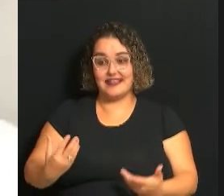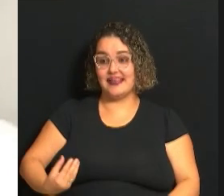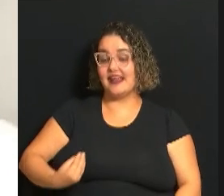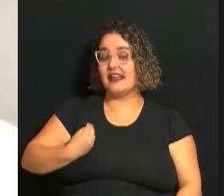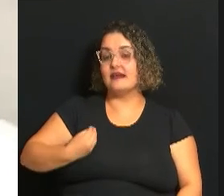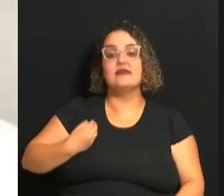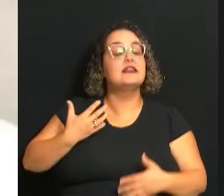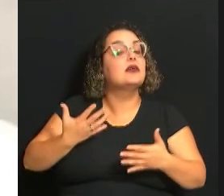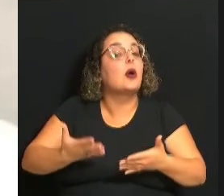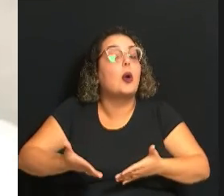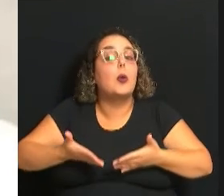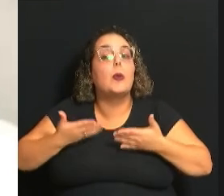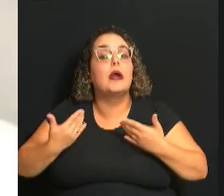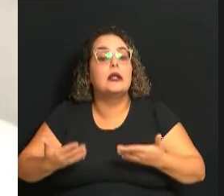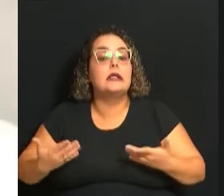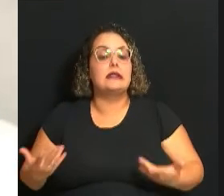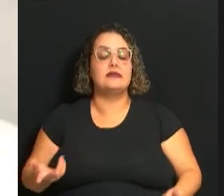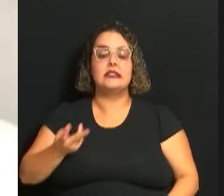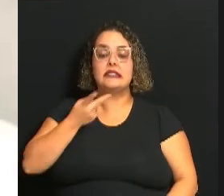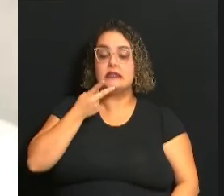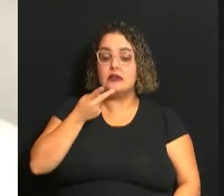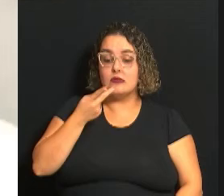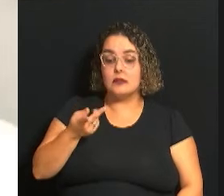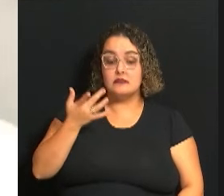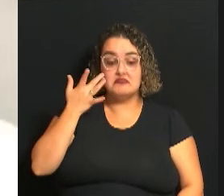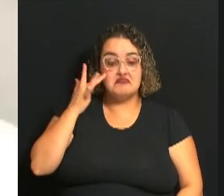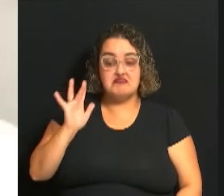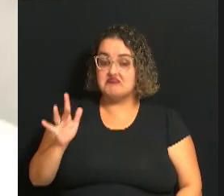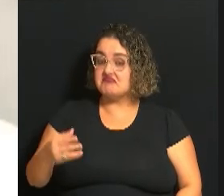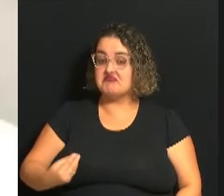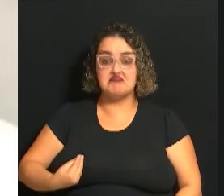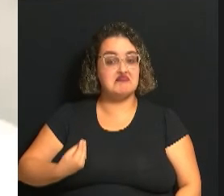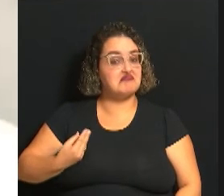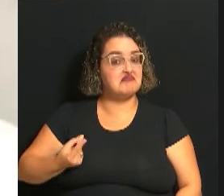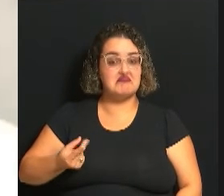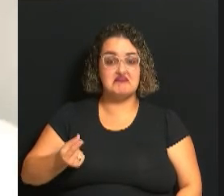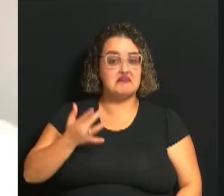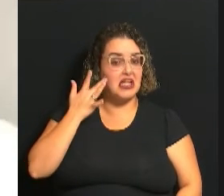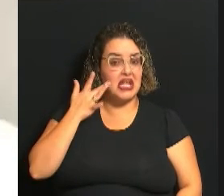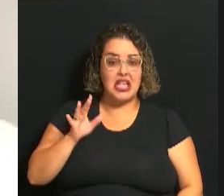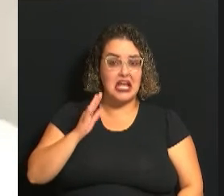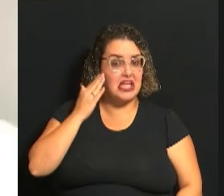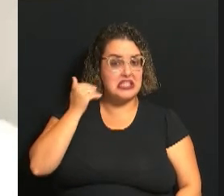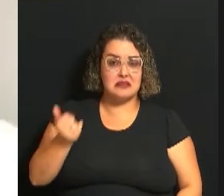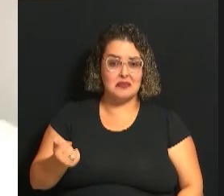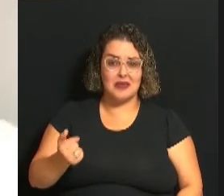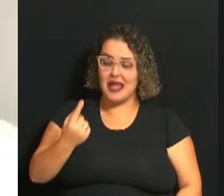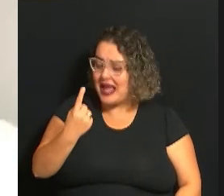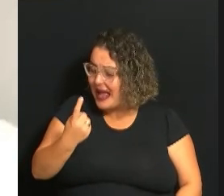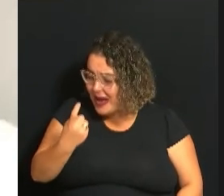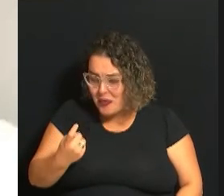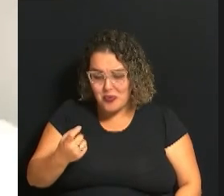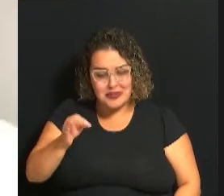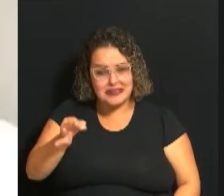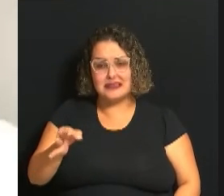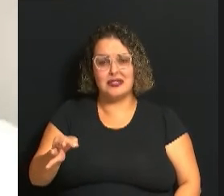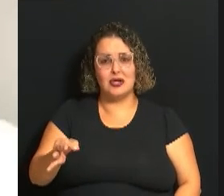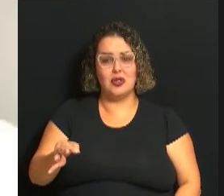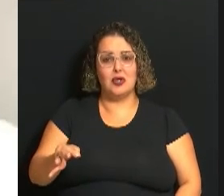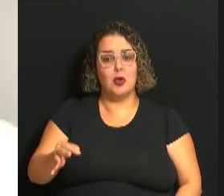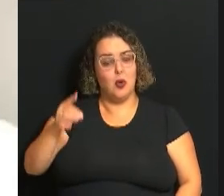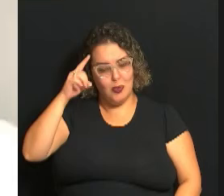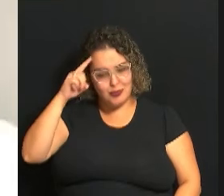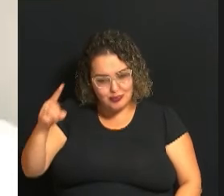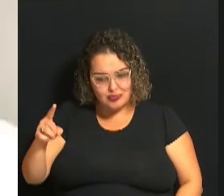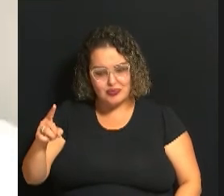leveza. Eu falo que a gente não sabe quanto tempo a gente tem, ninguém sabe. Isso é a única certeza. Todos nós um dia vamos fazer uma passagem,